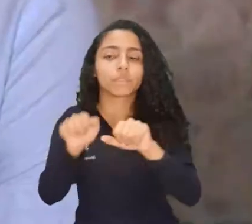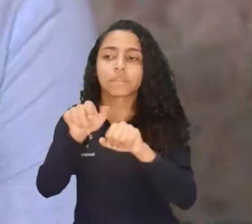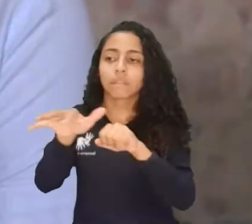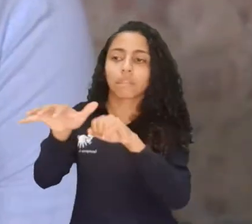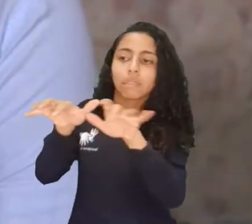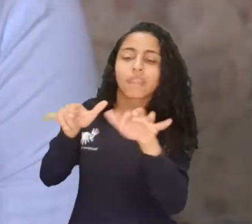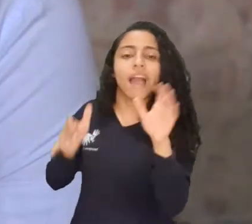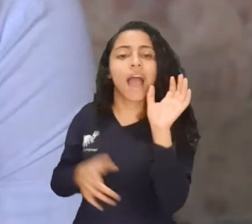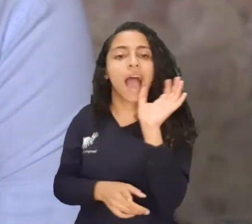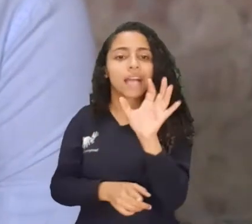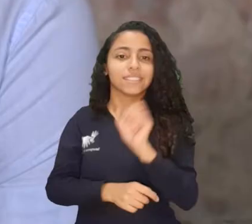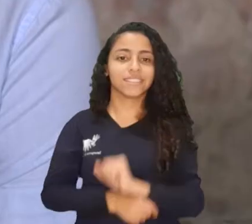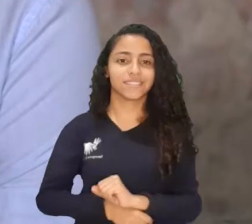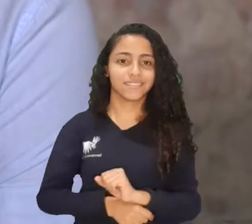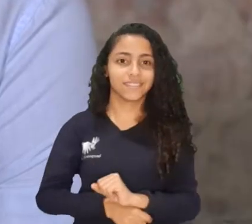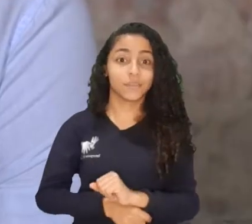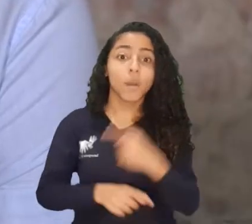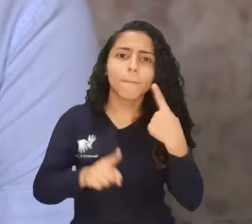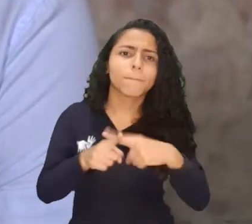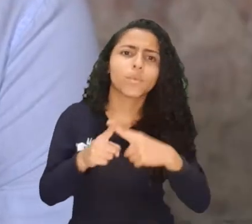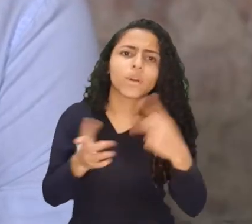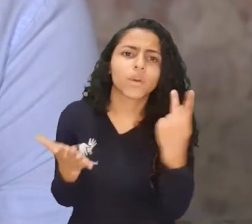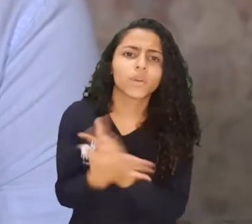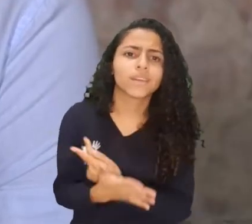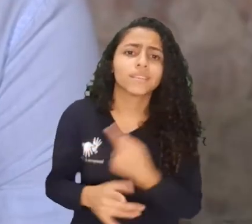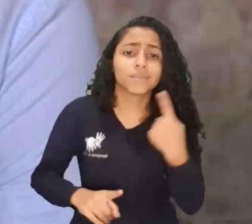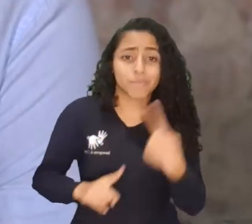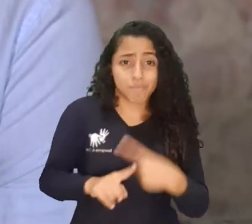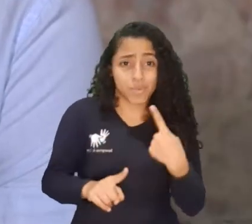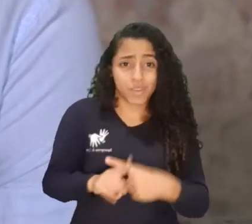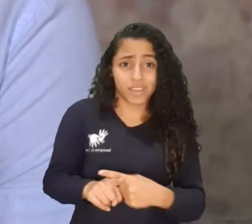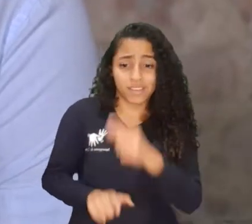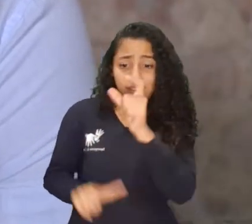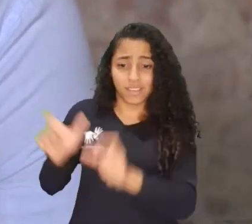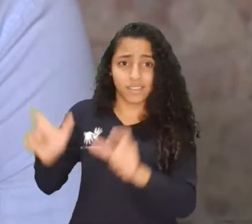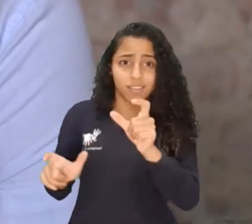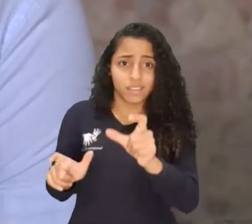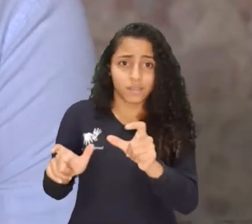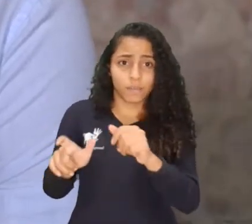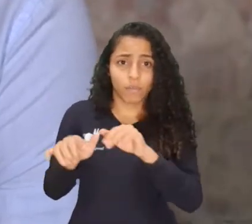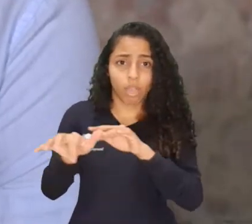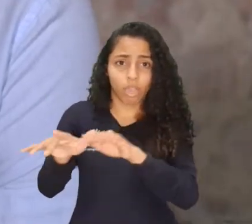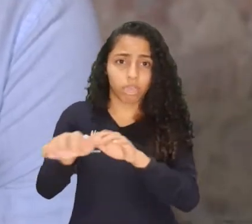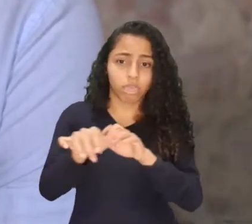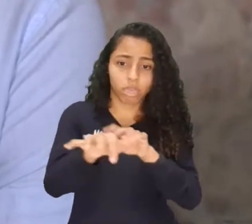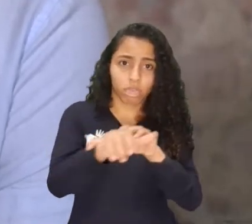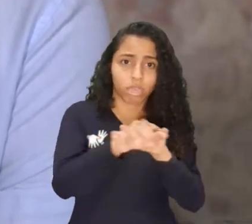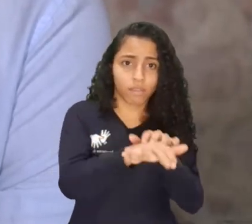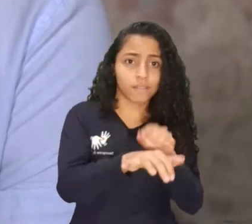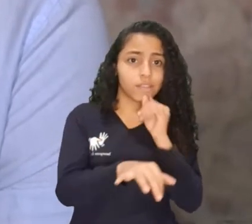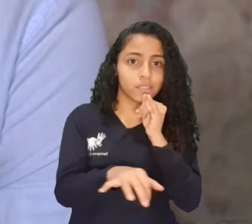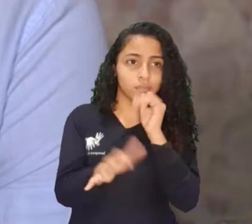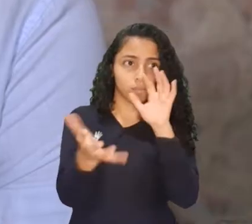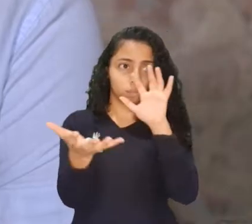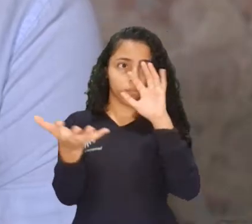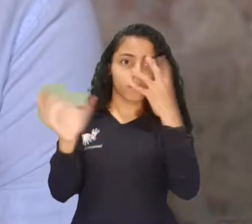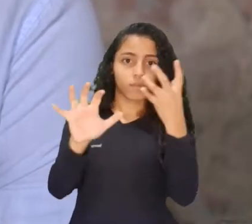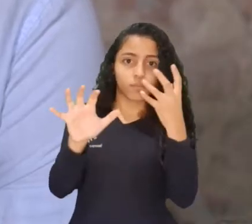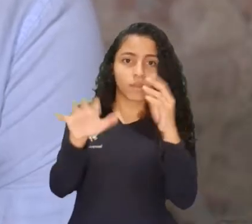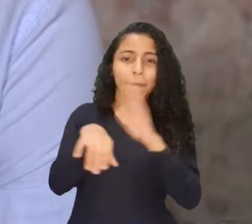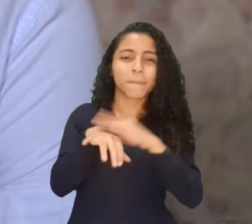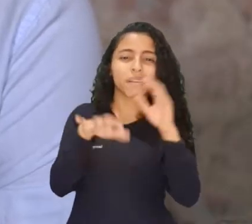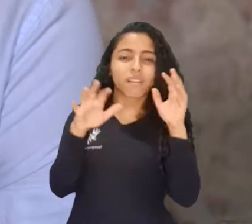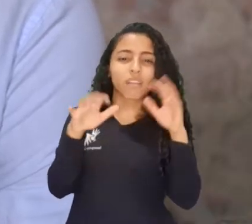Por que isso acontece? Porque as espécies seguem o ambiente onde elas estão. Então, se o clima muda e o ambiente fica mais úmido, mais